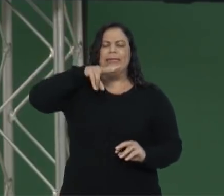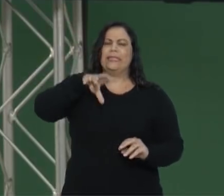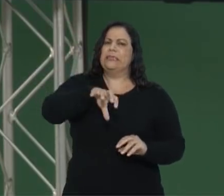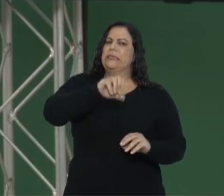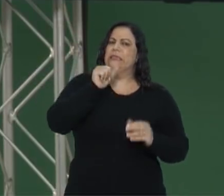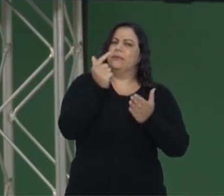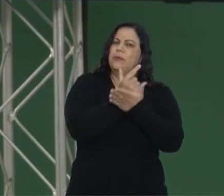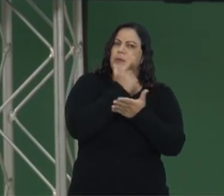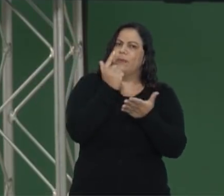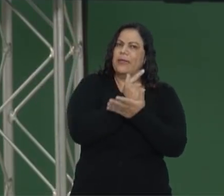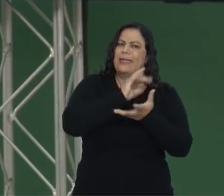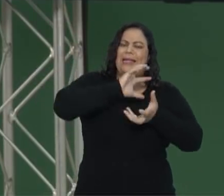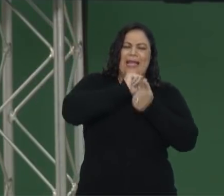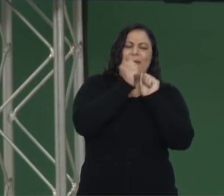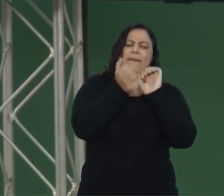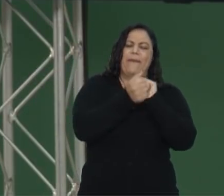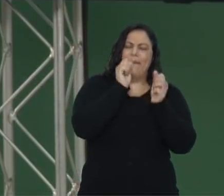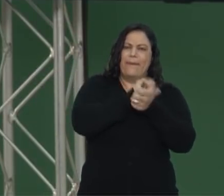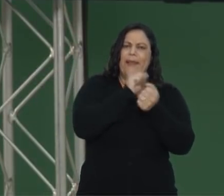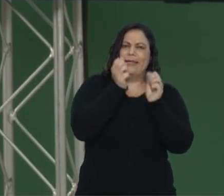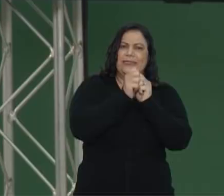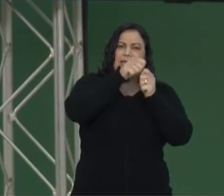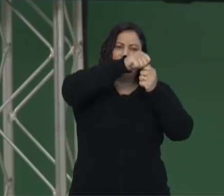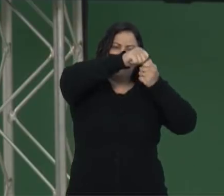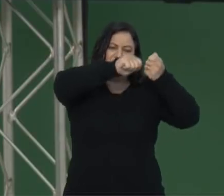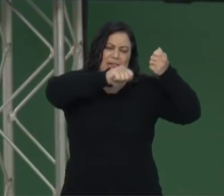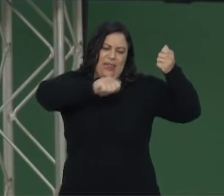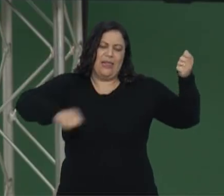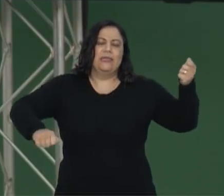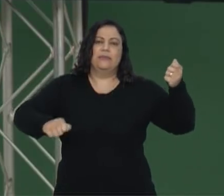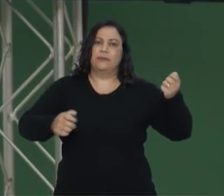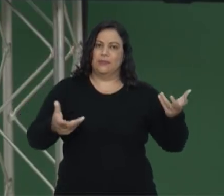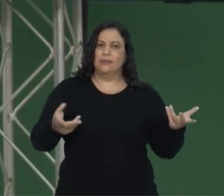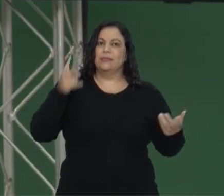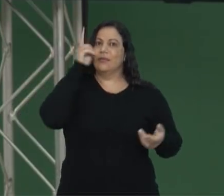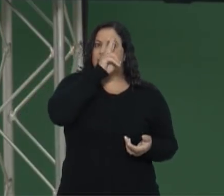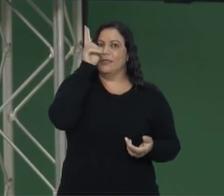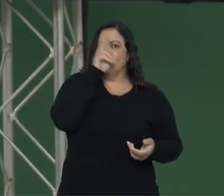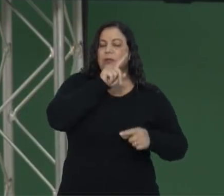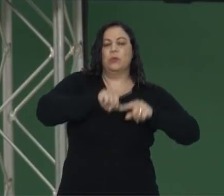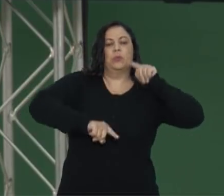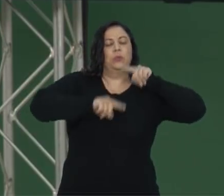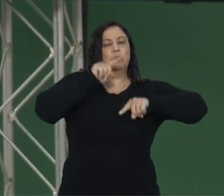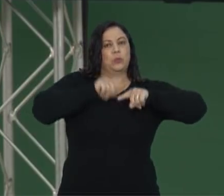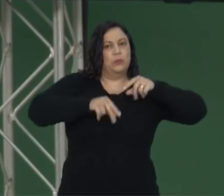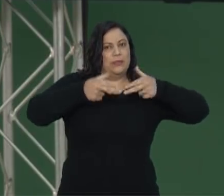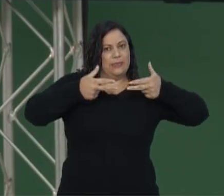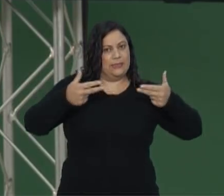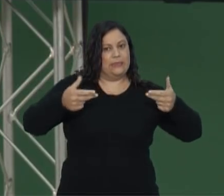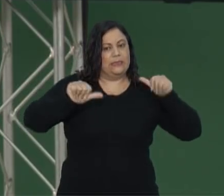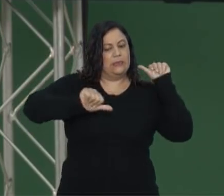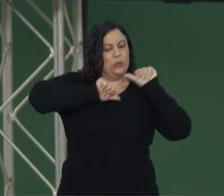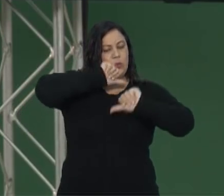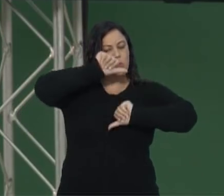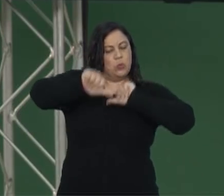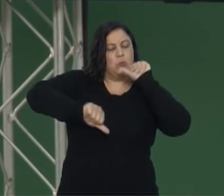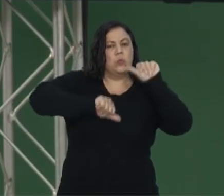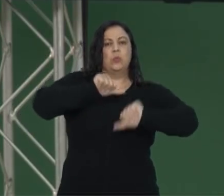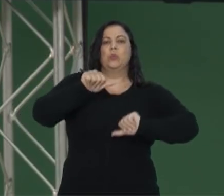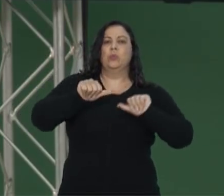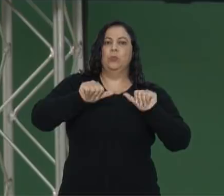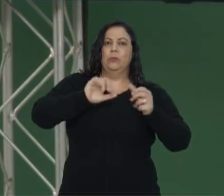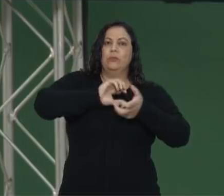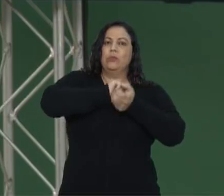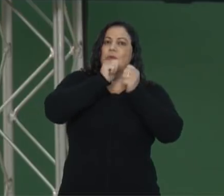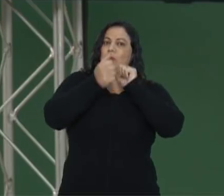amassei? Depois eu rasguei? Então, quando eu tenho algum material, algum objeto, e eu mudo a sua